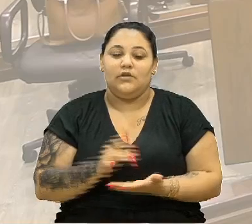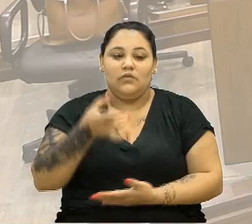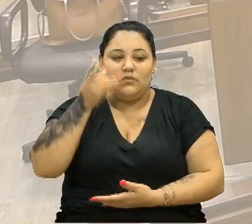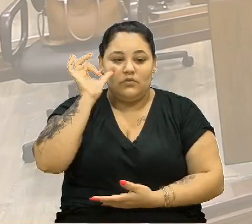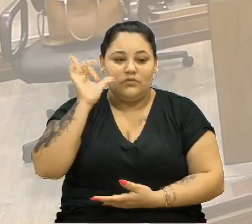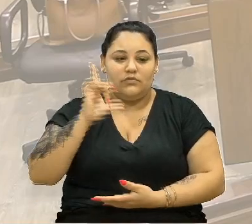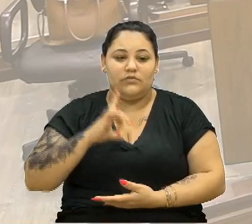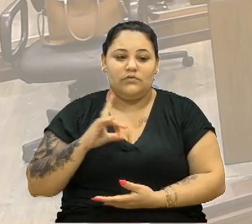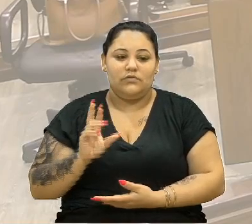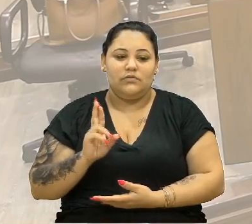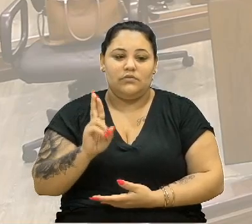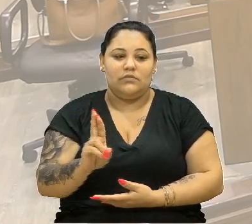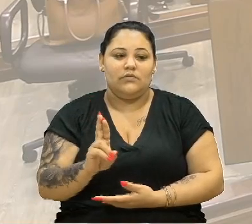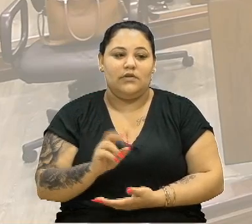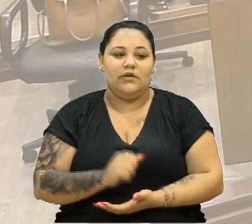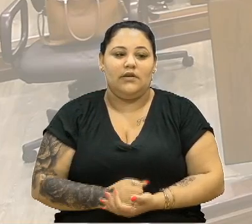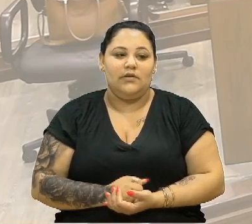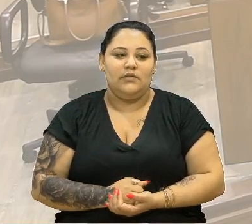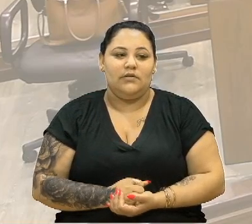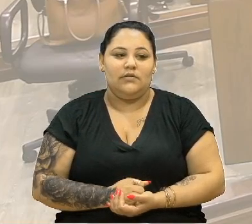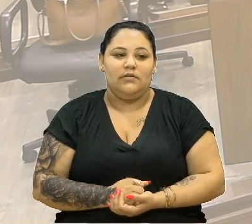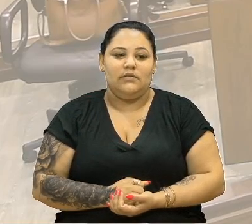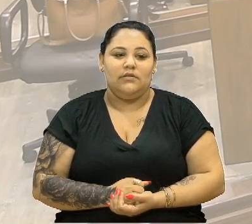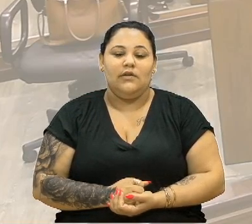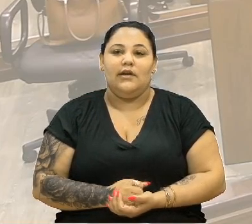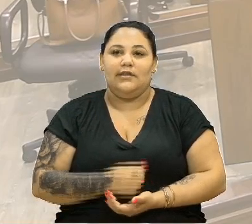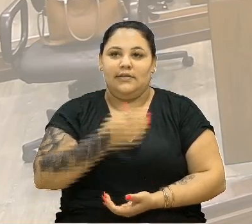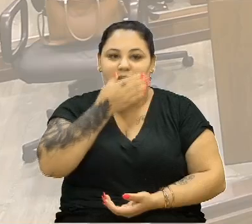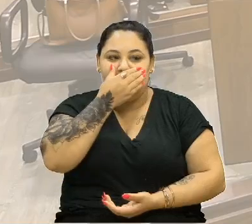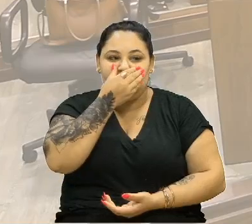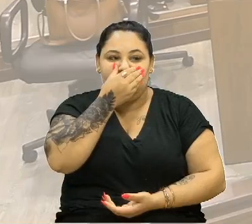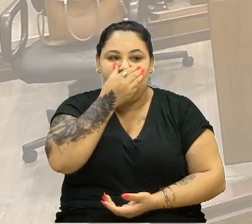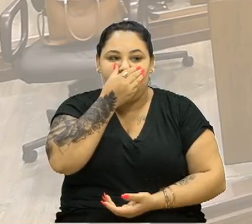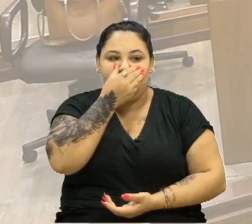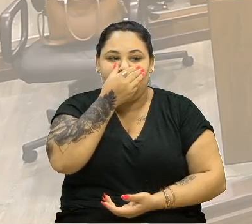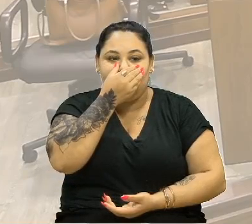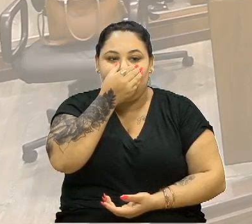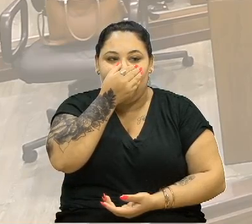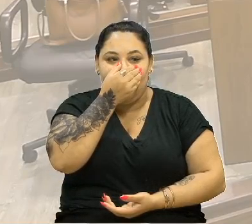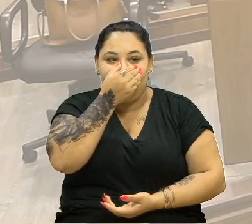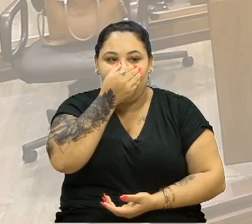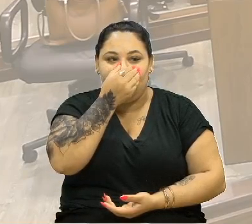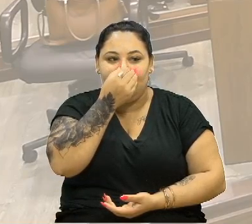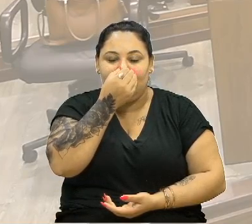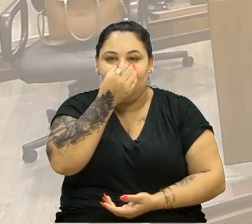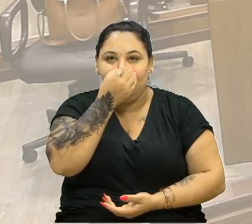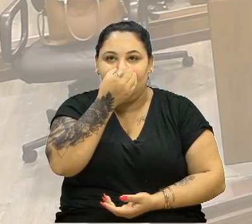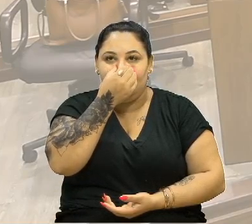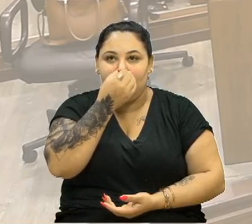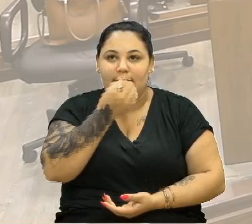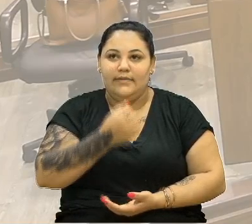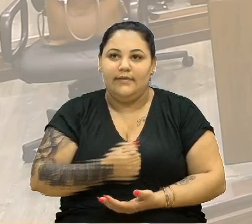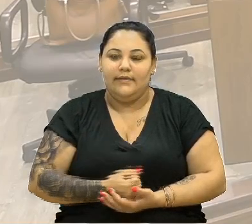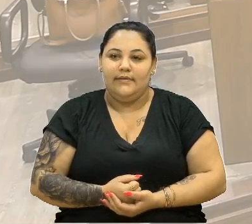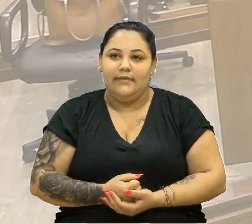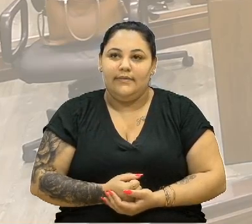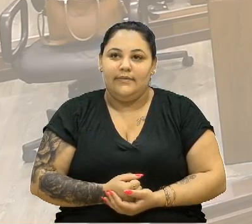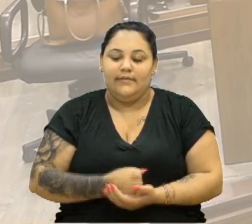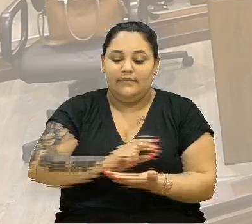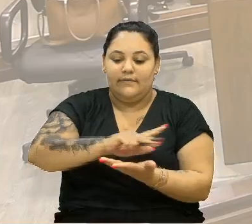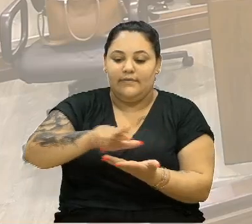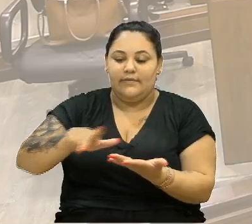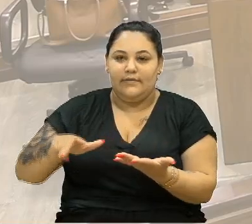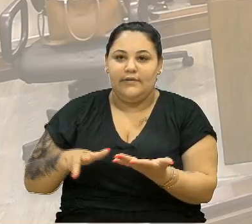representando a Câmara de Vereadores da Universidade de Caxias do Sul no lançamento do livro Serra Gaúcha, Etnias